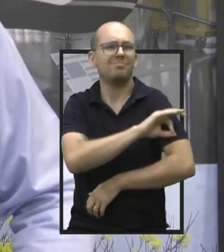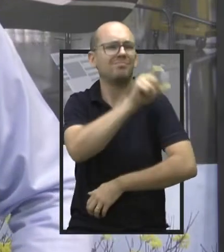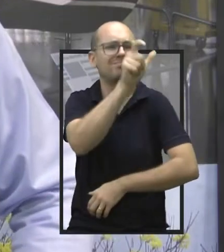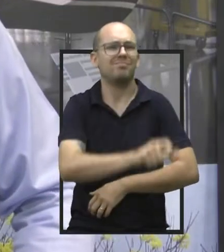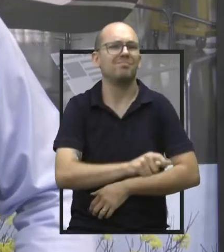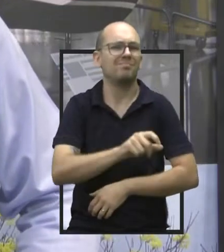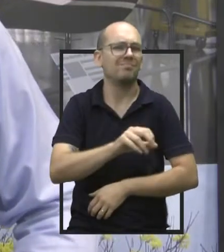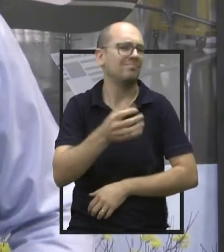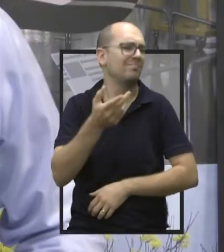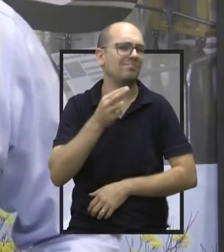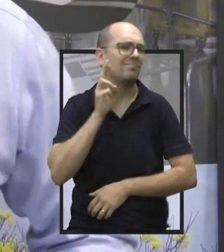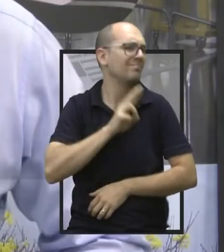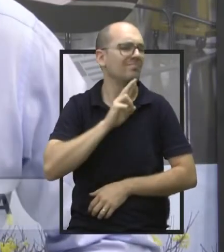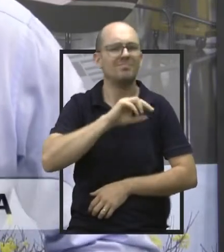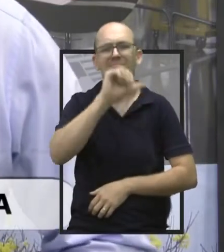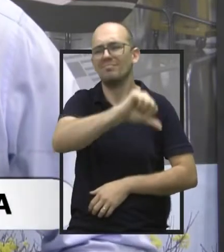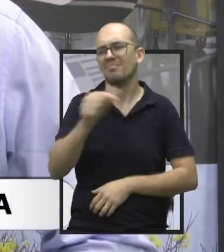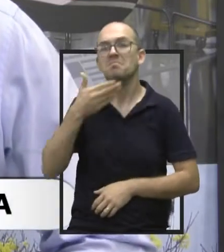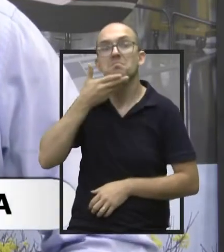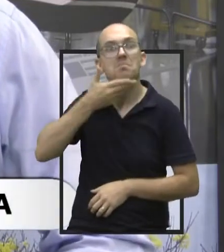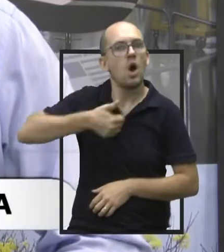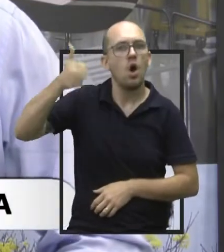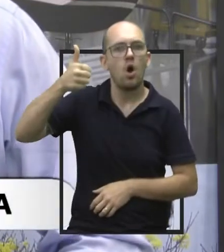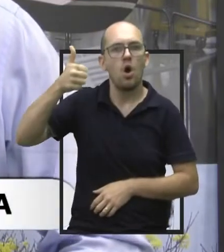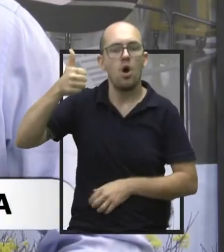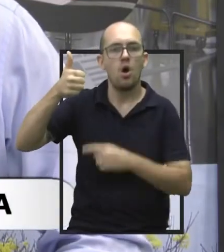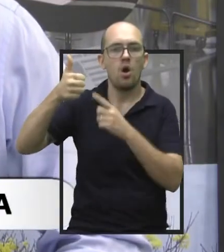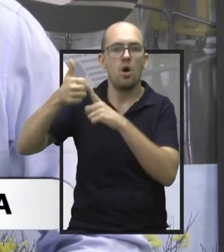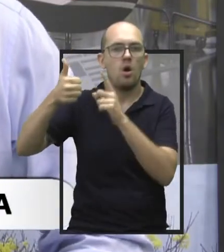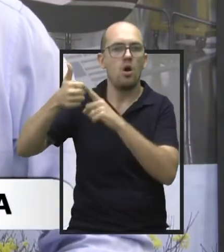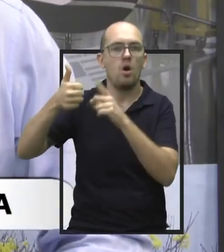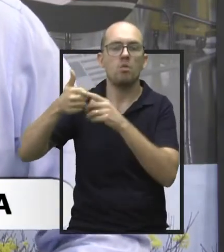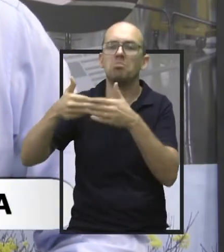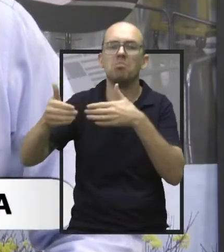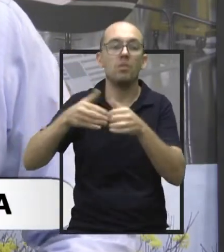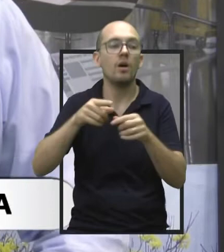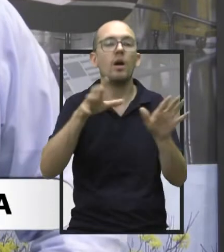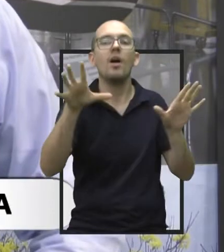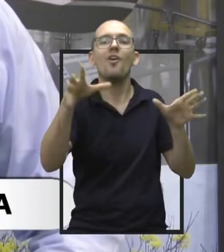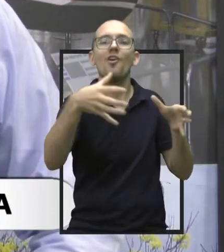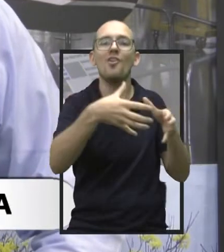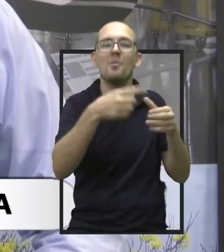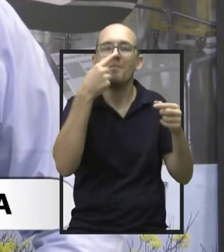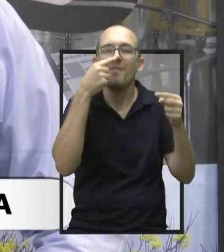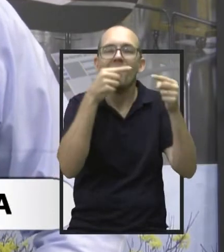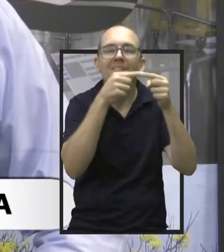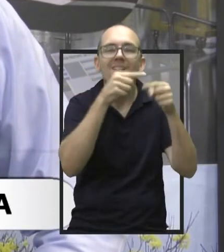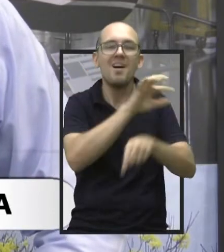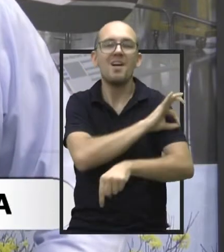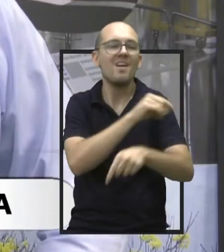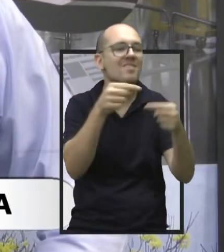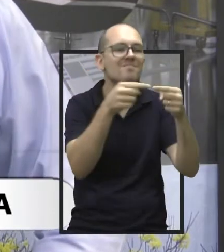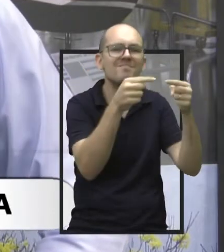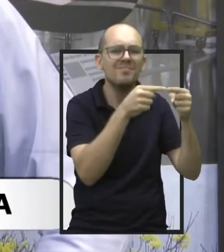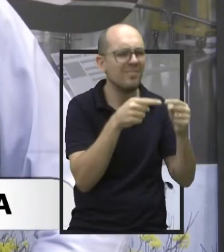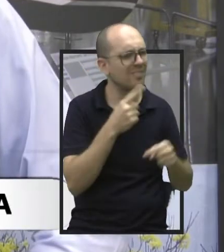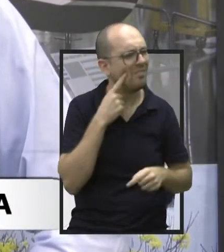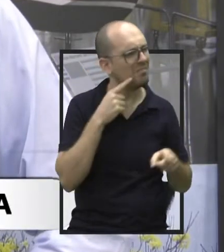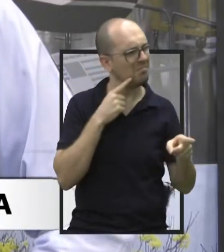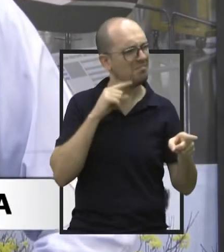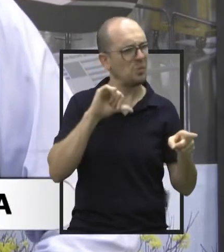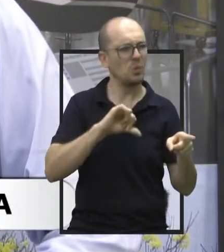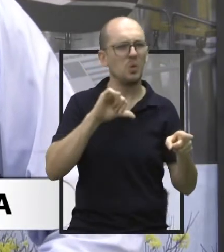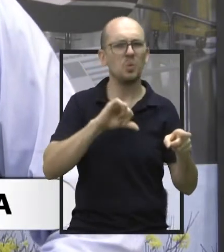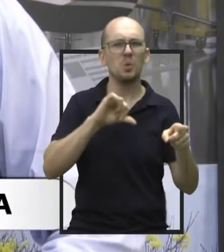prefeitura. Diferente já da situação, que os candidatos que estão apresentando a situação é pior do